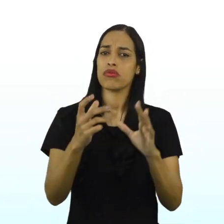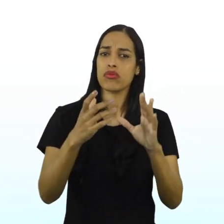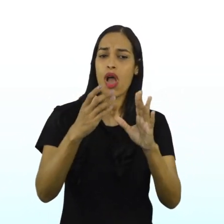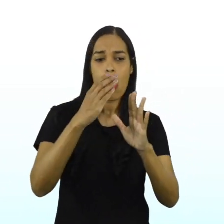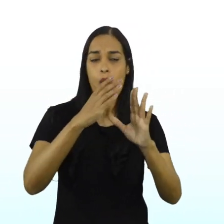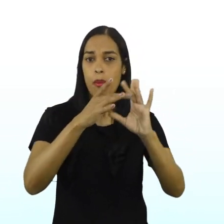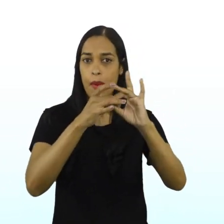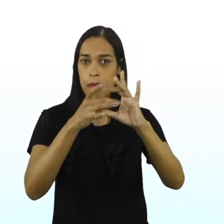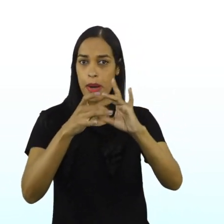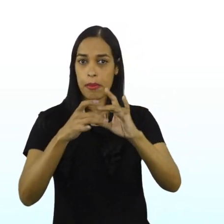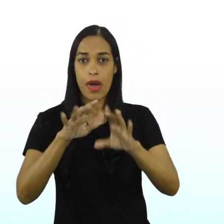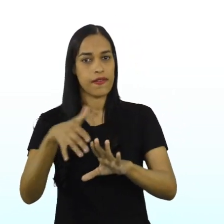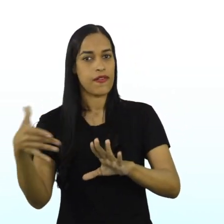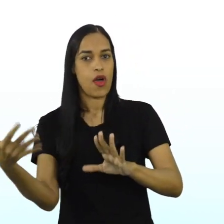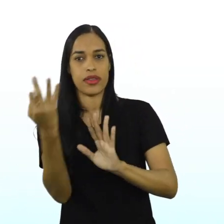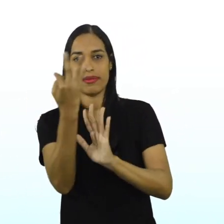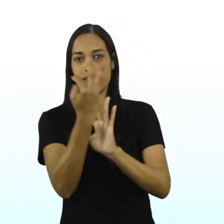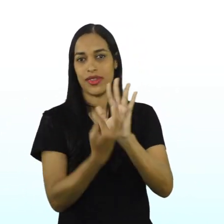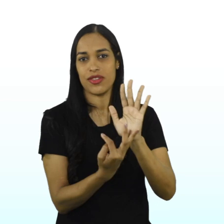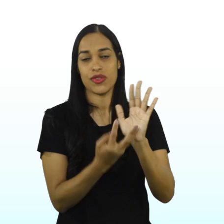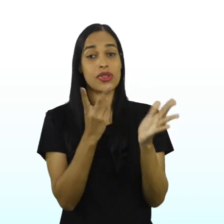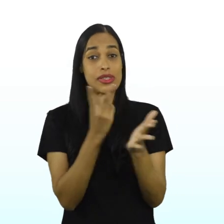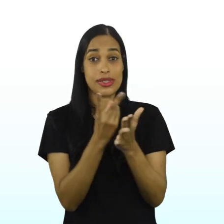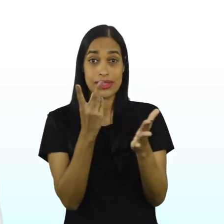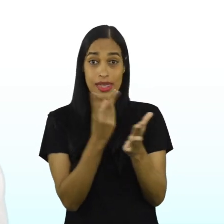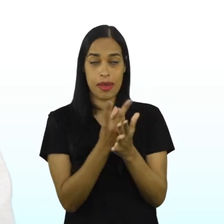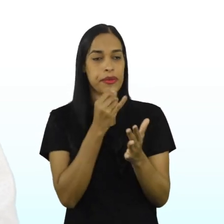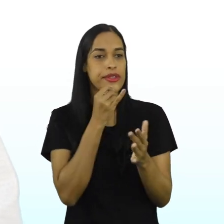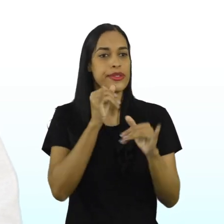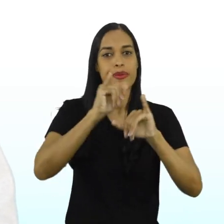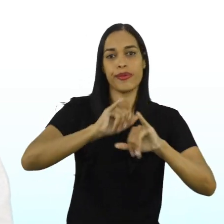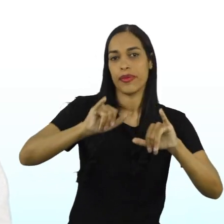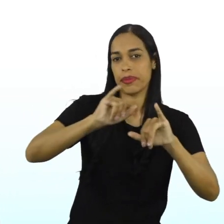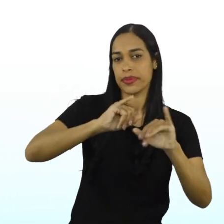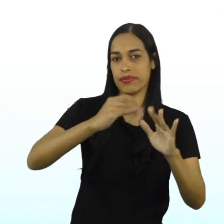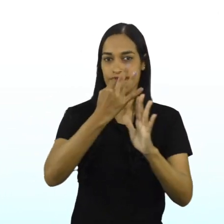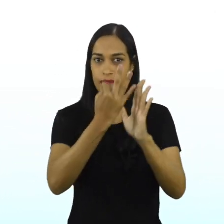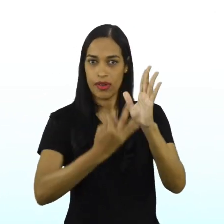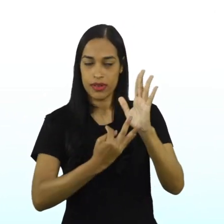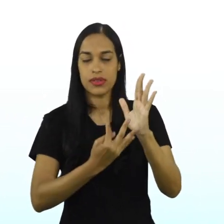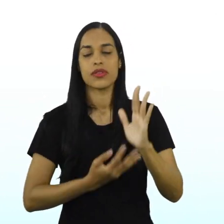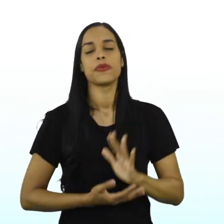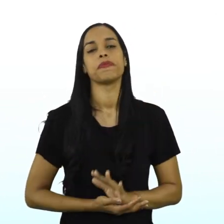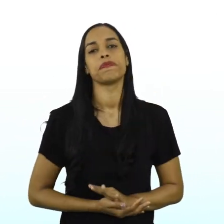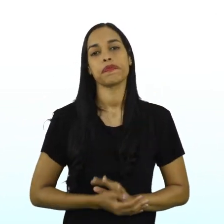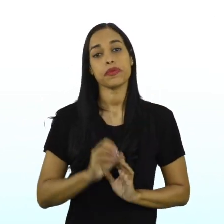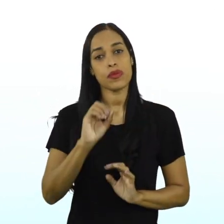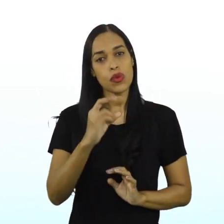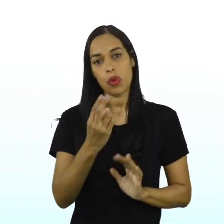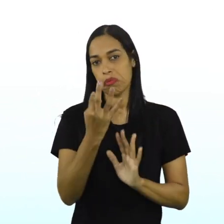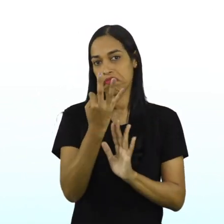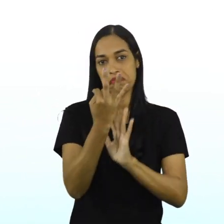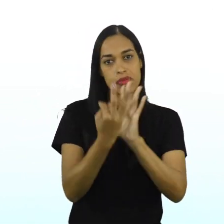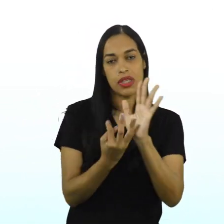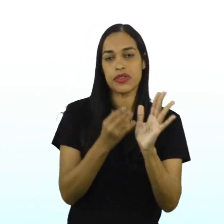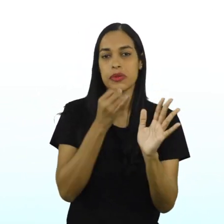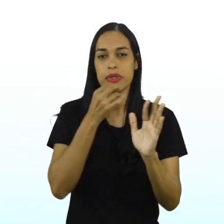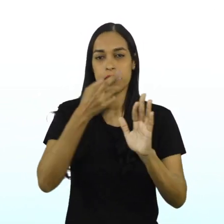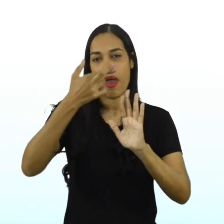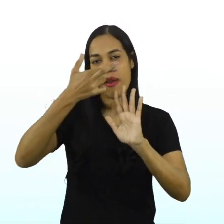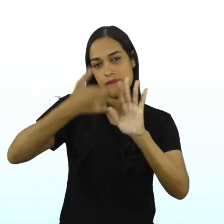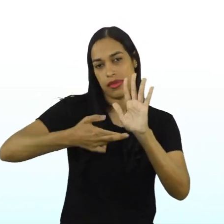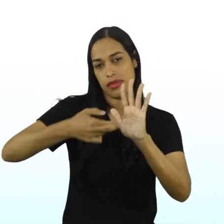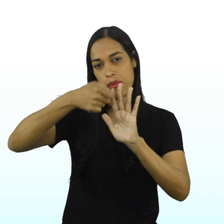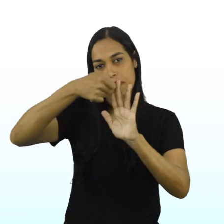contexto textual. Então, todas as vezes que você pegar um texto publicitário, tá? Ou dentro de um texto até mesmo